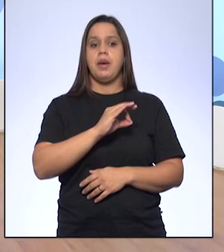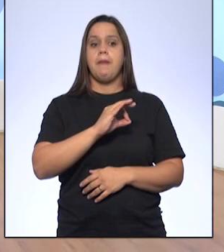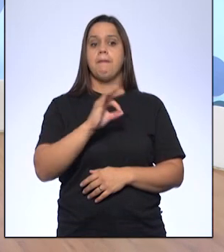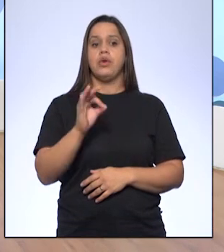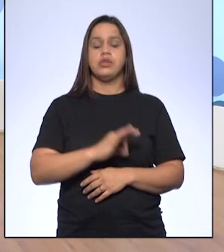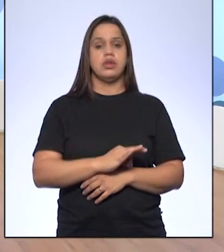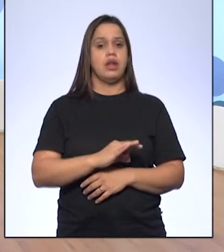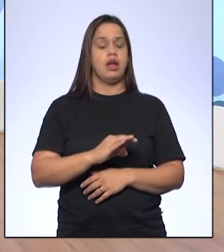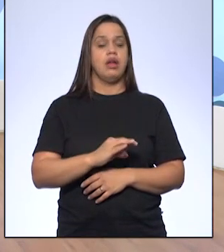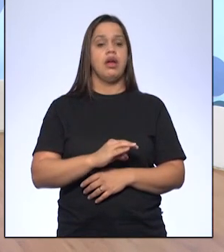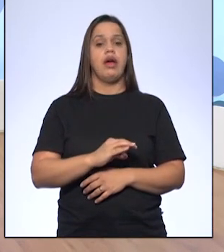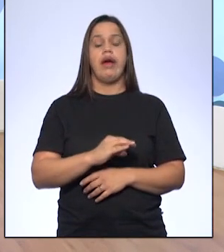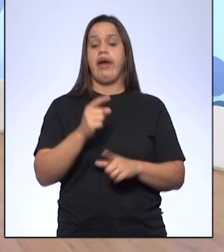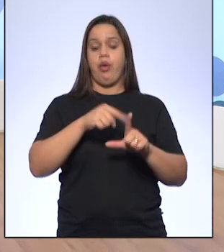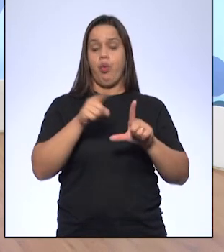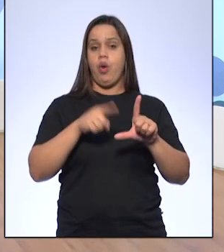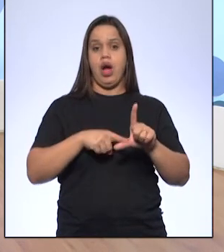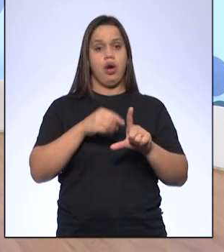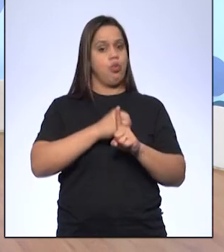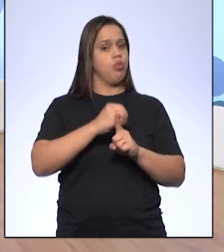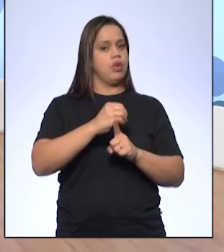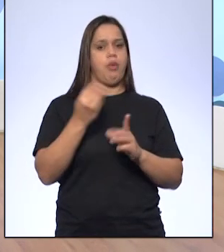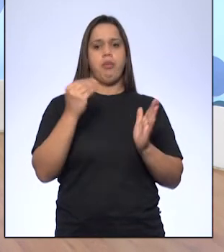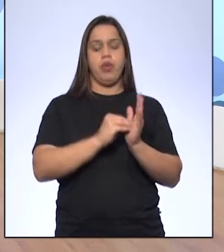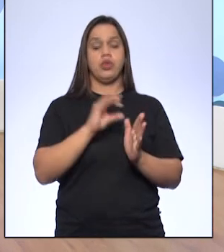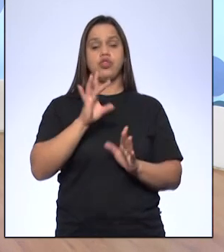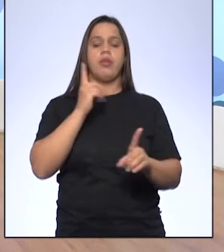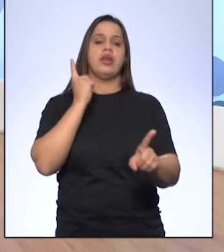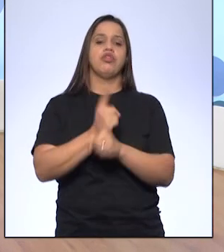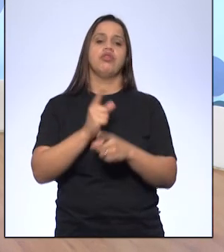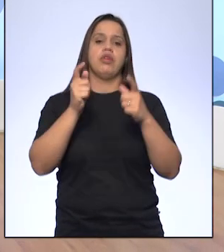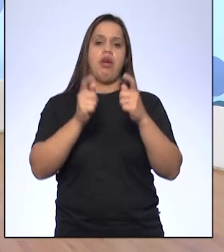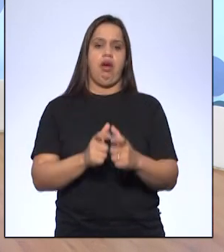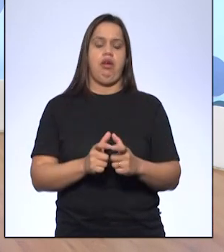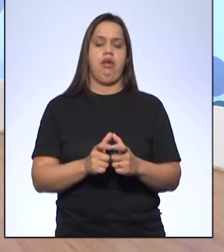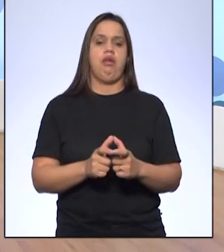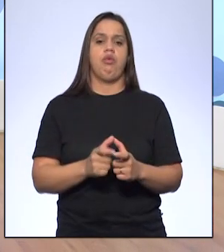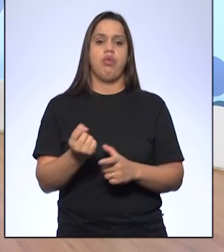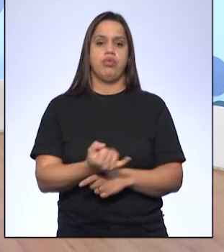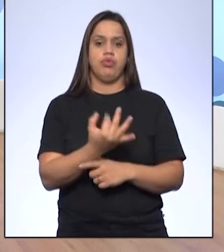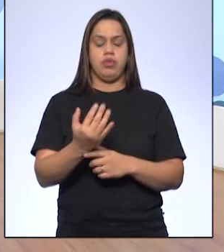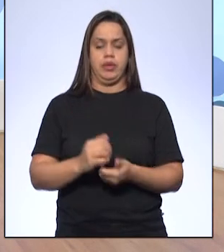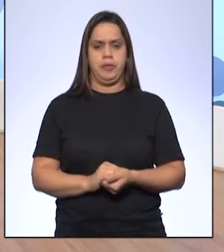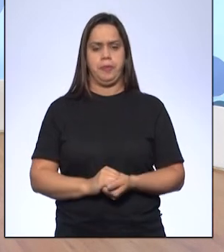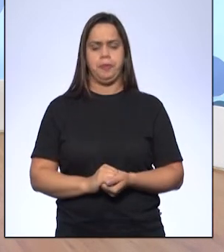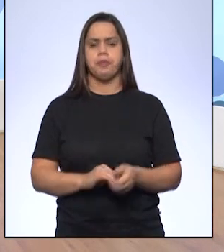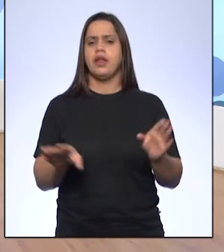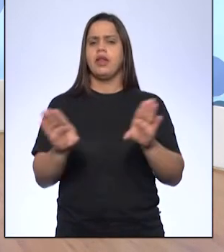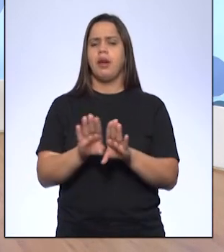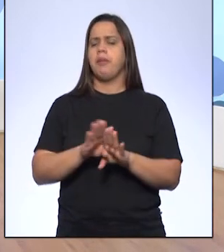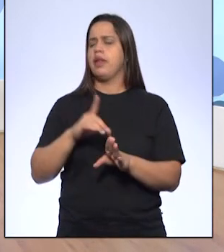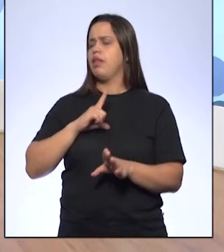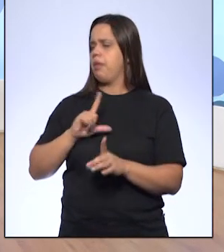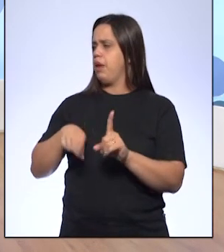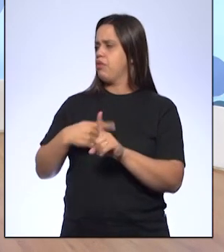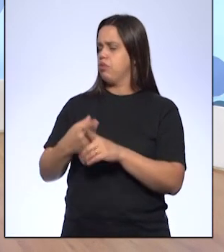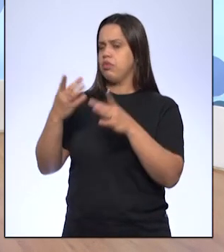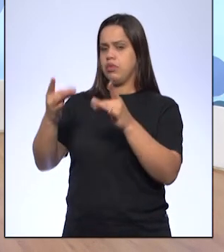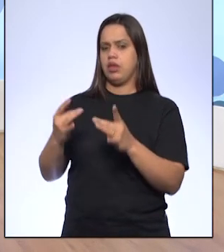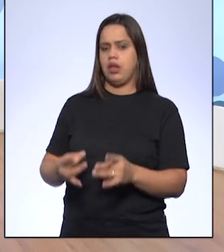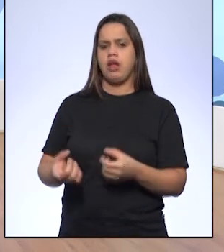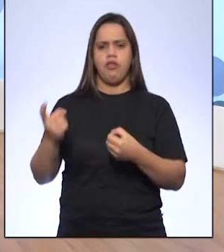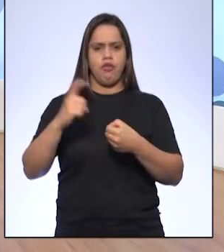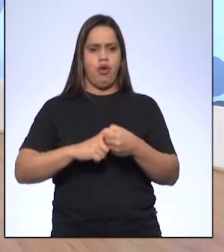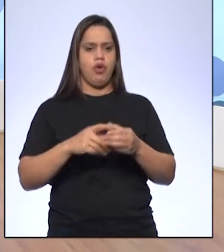ele é só para ajudar a identificar esse setor. E tem mais um detalhe, né? Volto